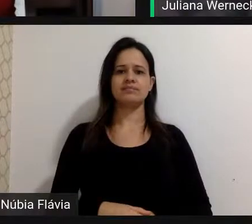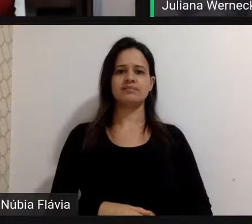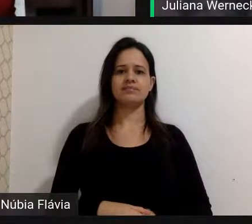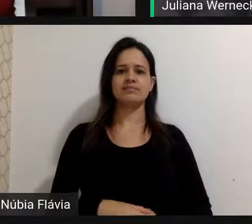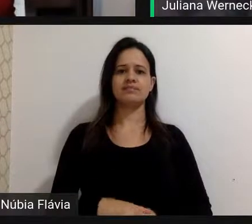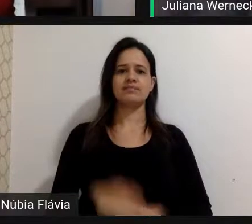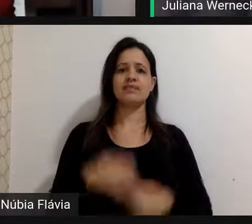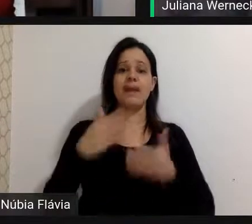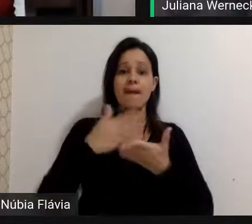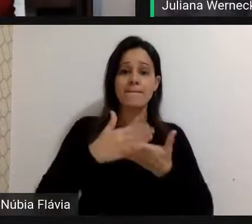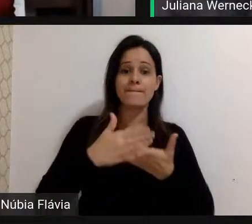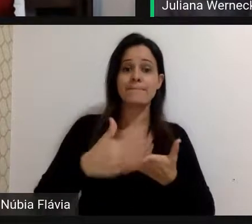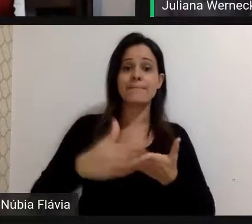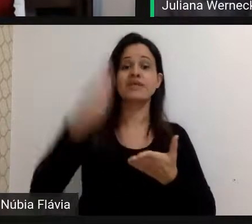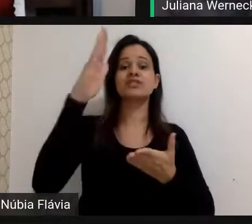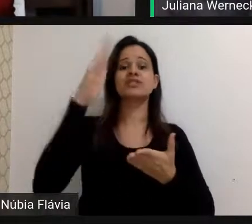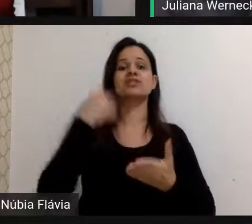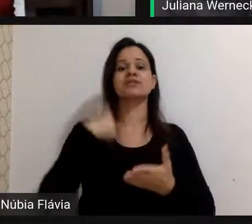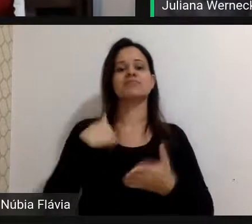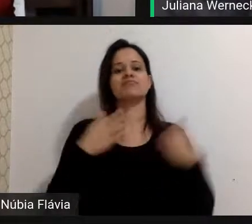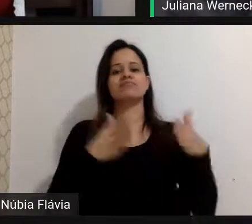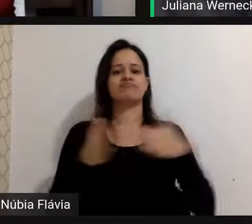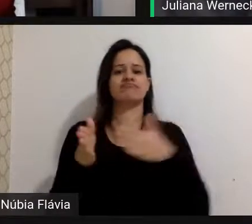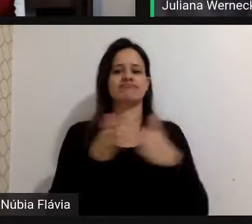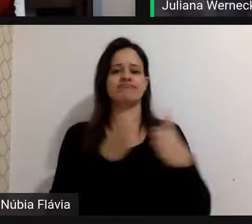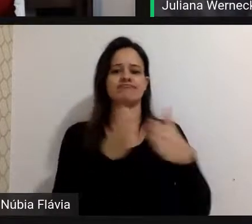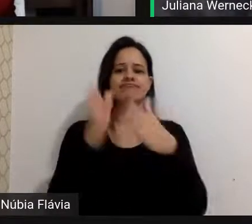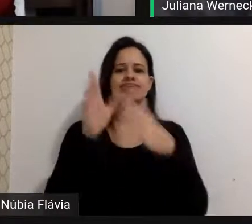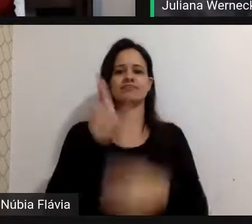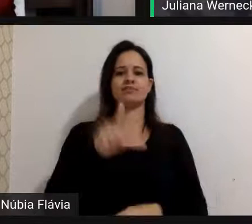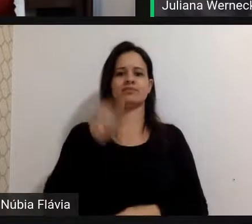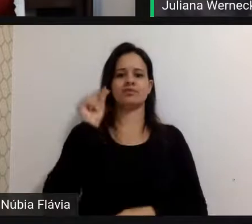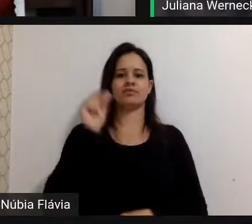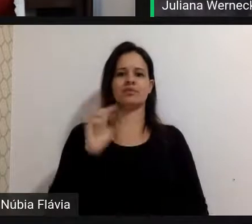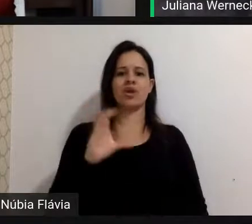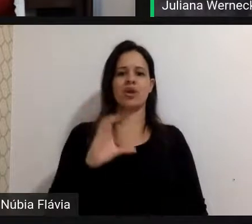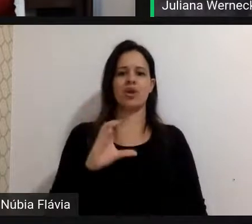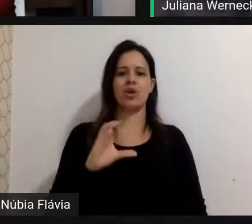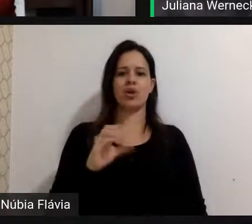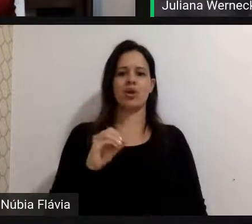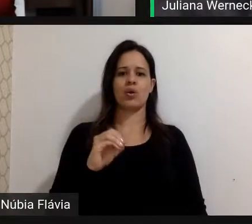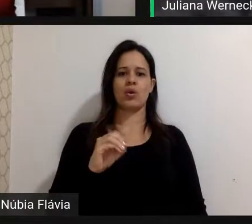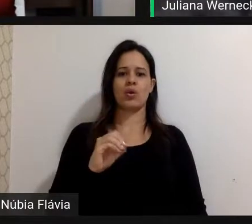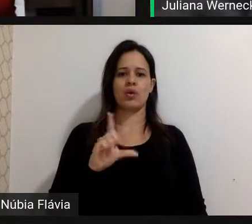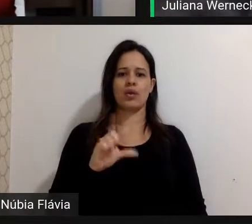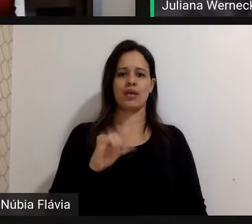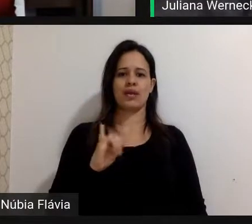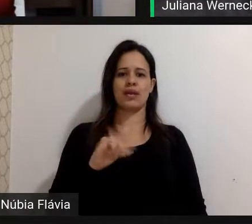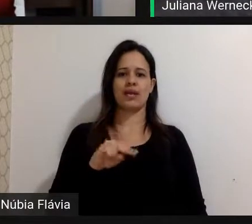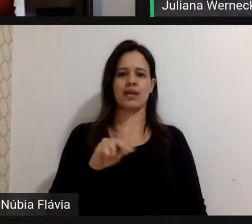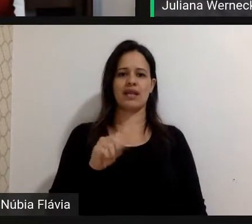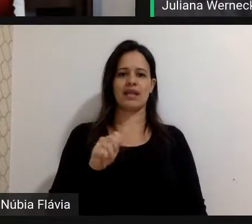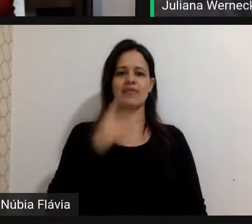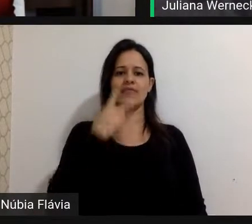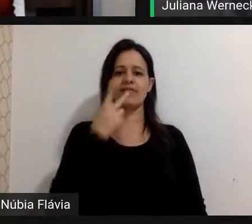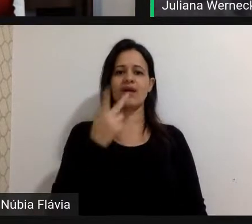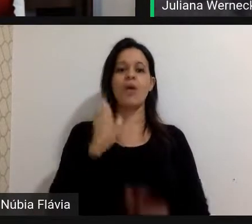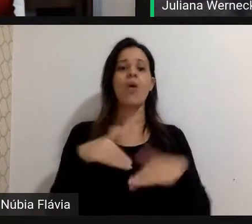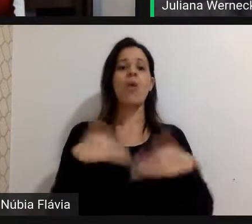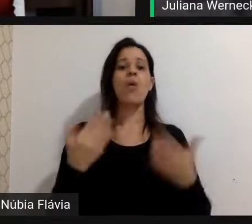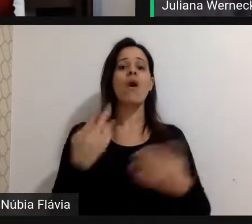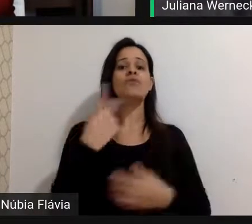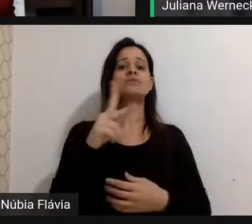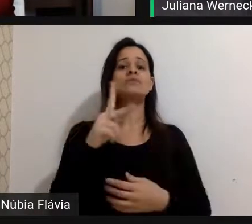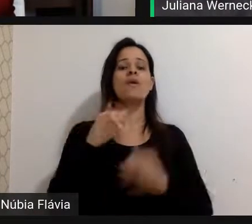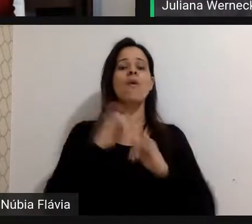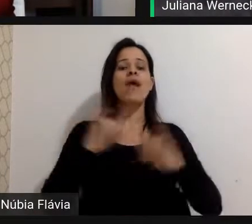para a partir dali eu seguir esse caminho. Exatamente. A Corina Castro está perguntando aqui, Dani, qual o seu recado para os jovens